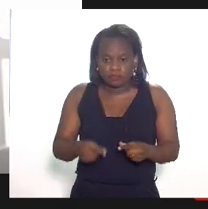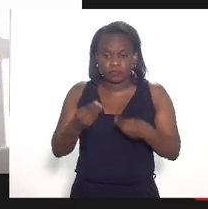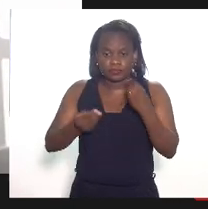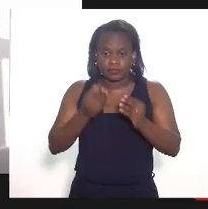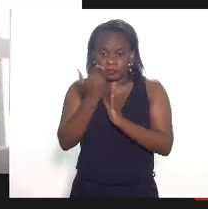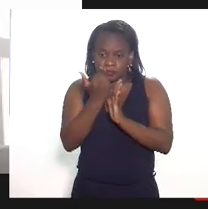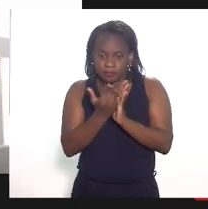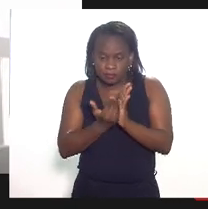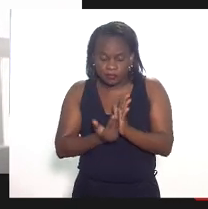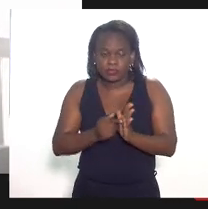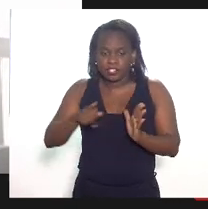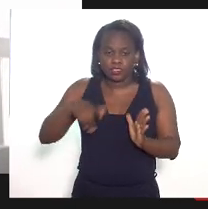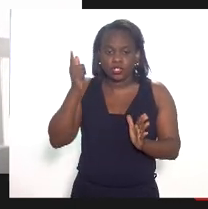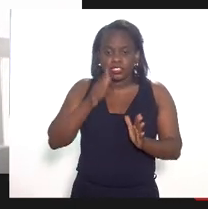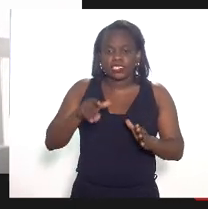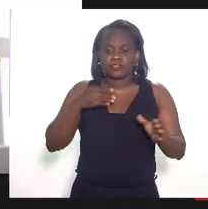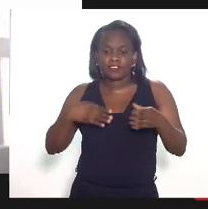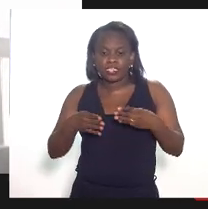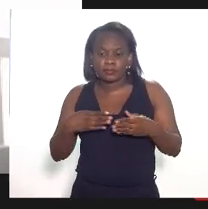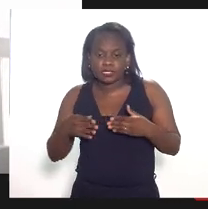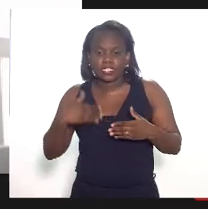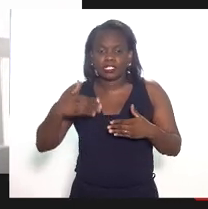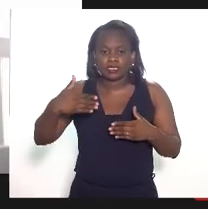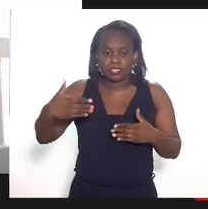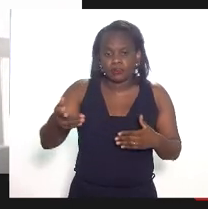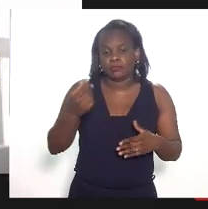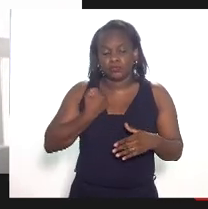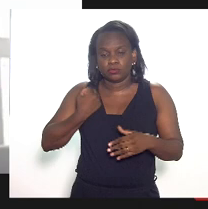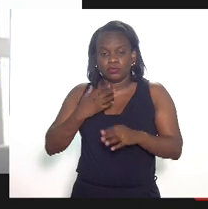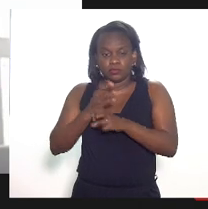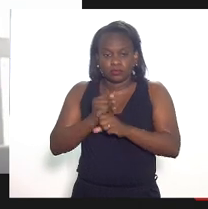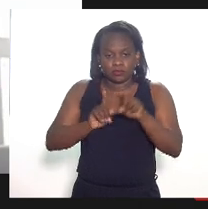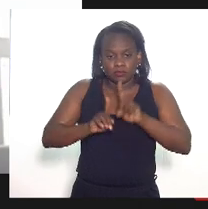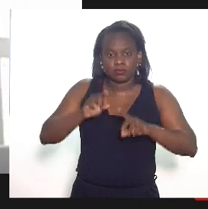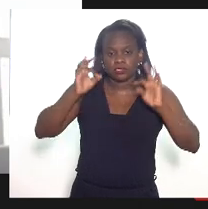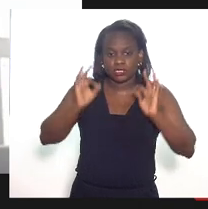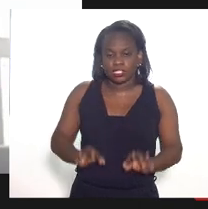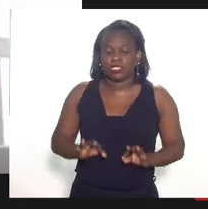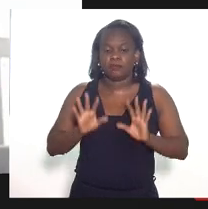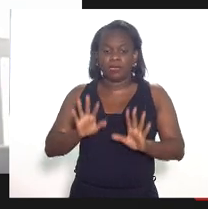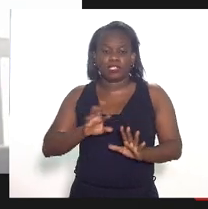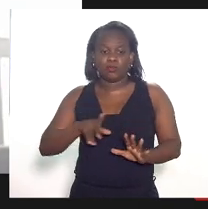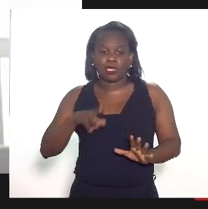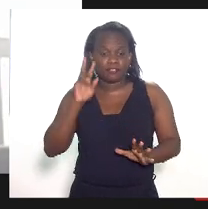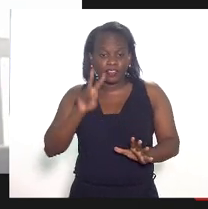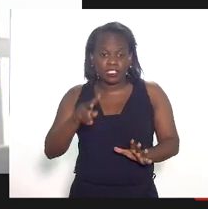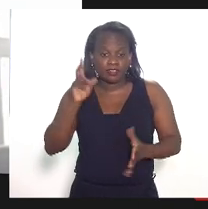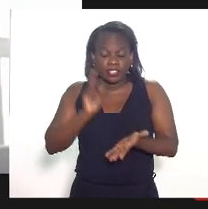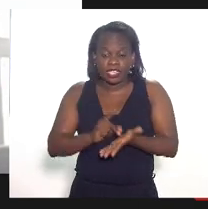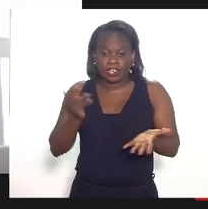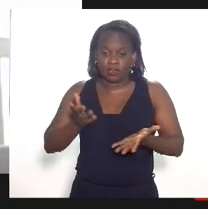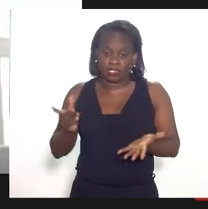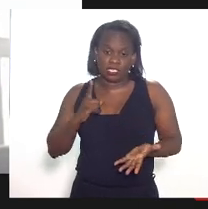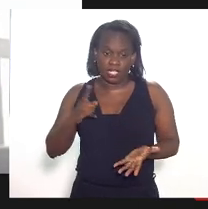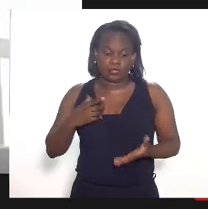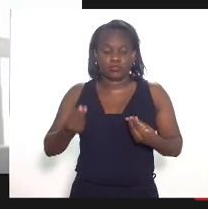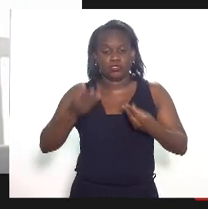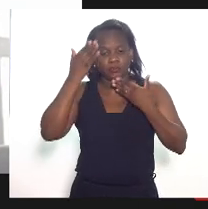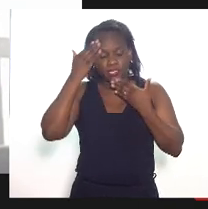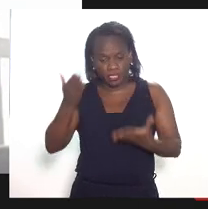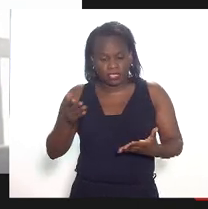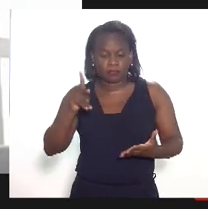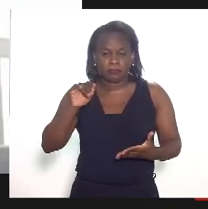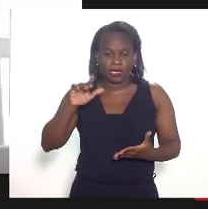parametrização para que a gente possa flexibilizar em cima de dados, mas não em cima dessa realidade que nós estamos agora. Muito obrigado,